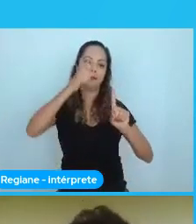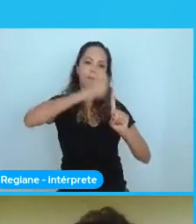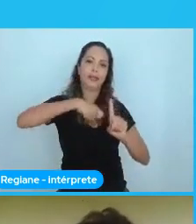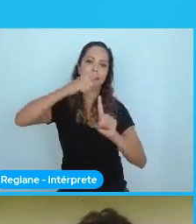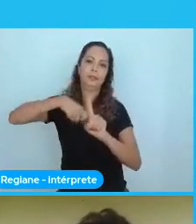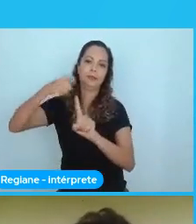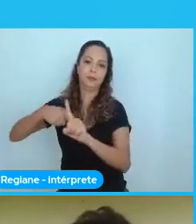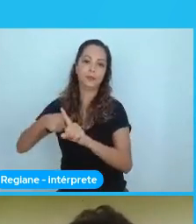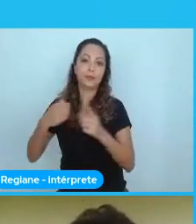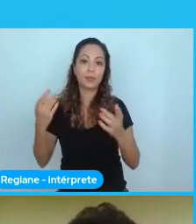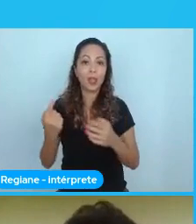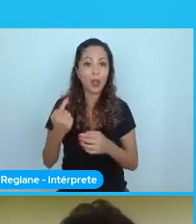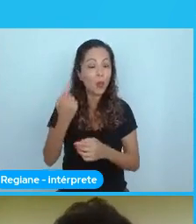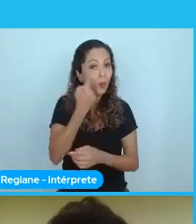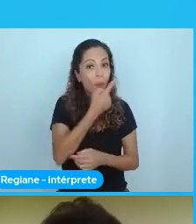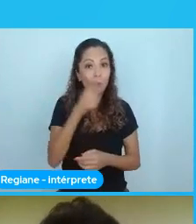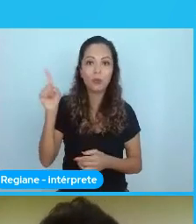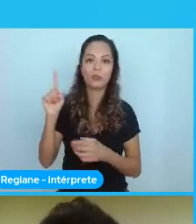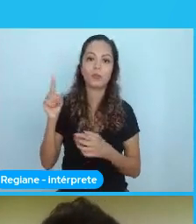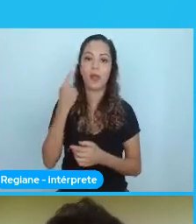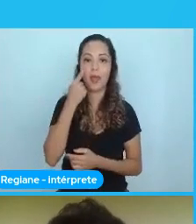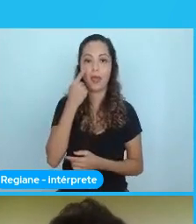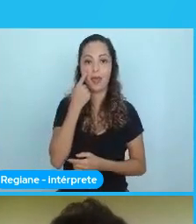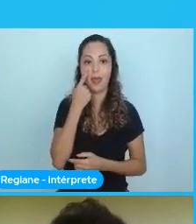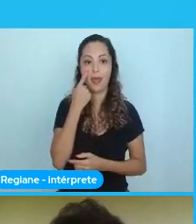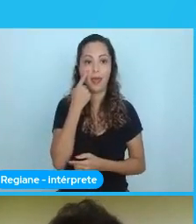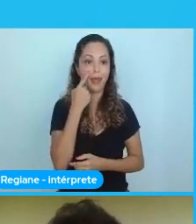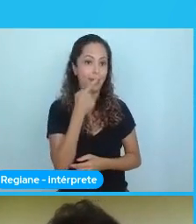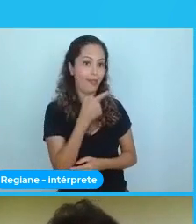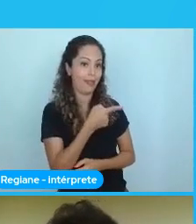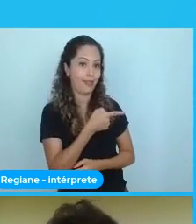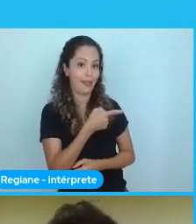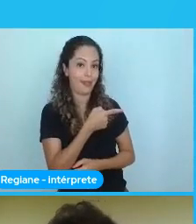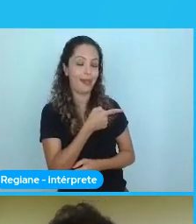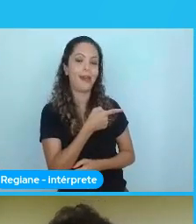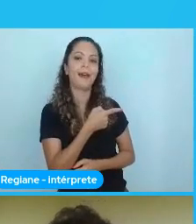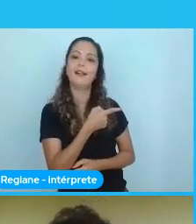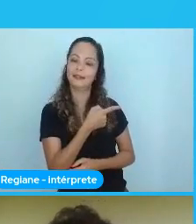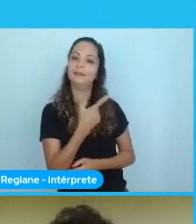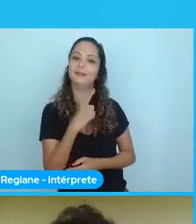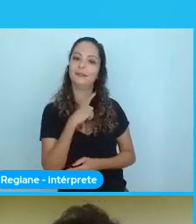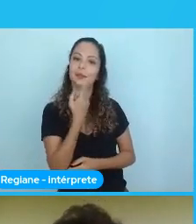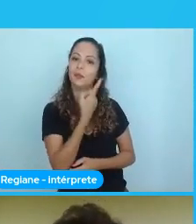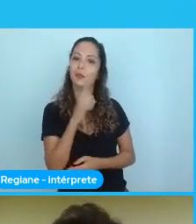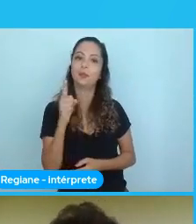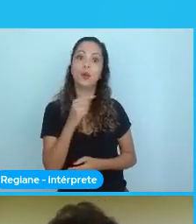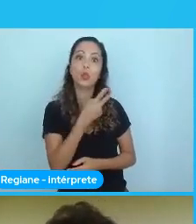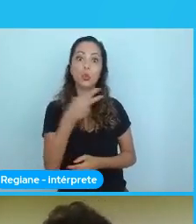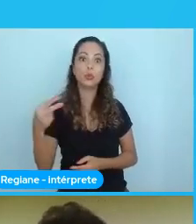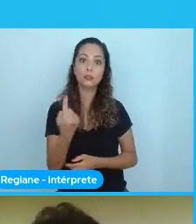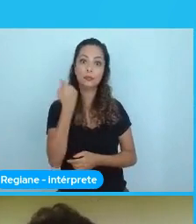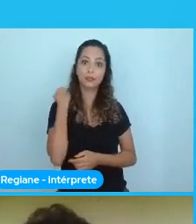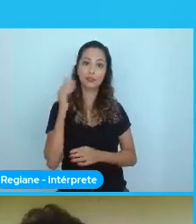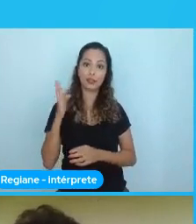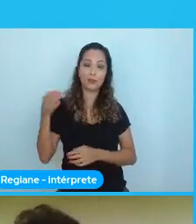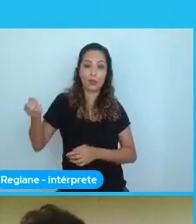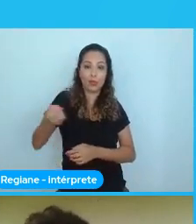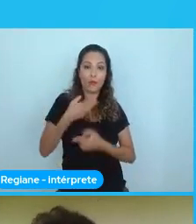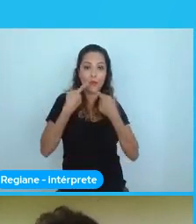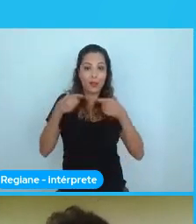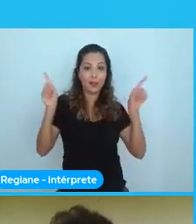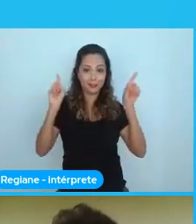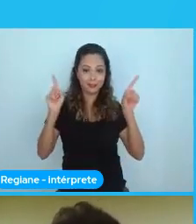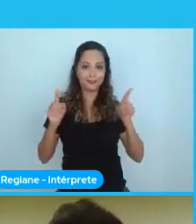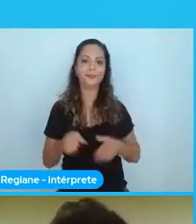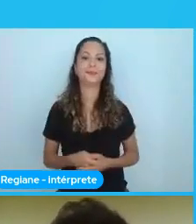gente acabou de lançar, tem duas semanas. Tudo feito com Python Foxdot. Esse aqui é o meu projeto solo, sou